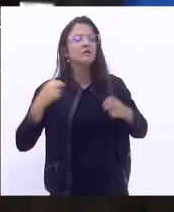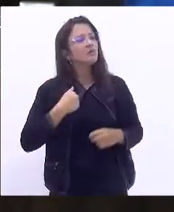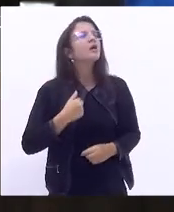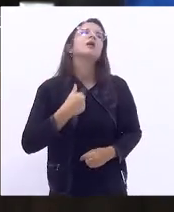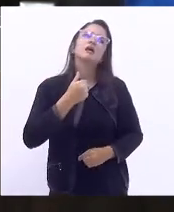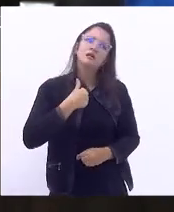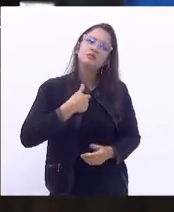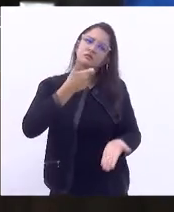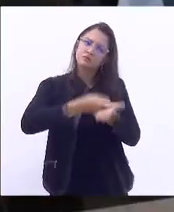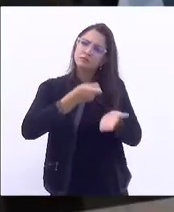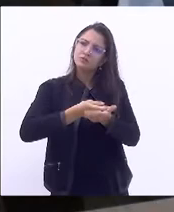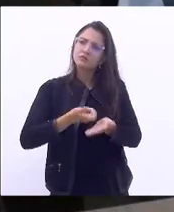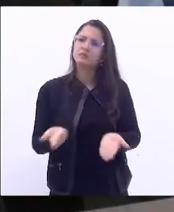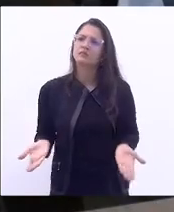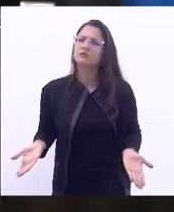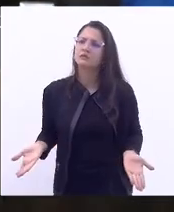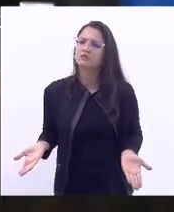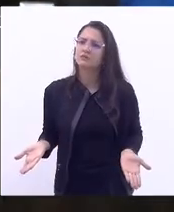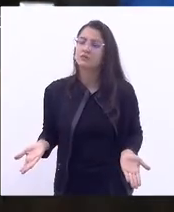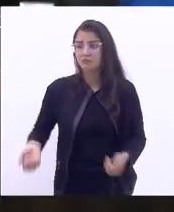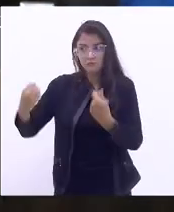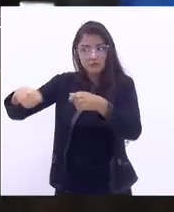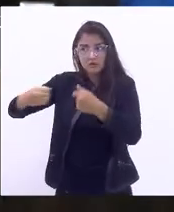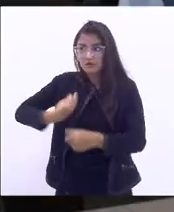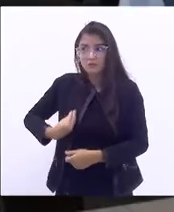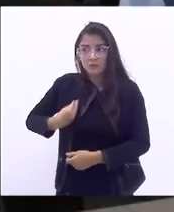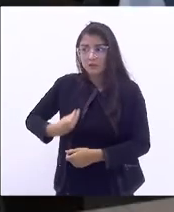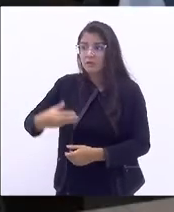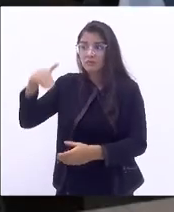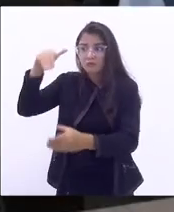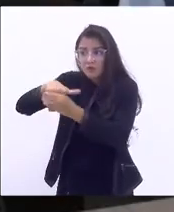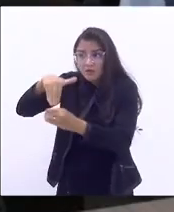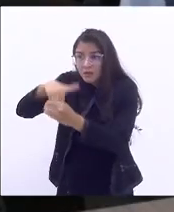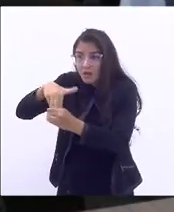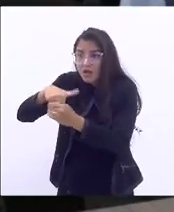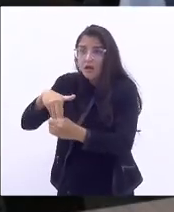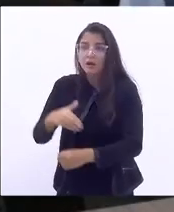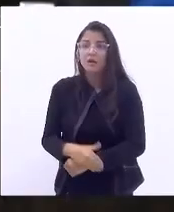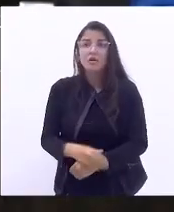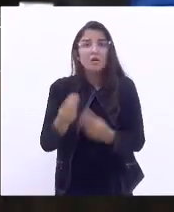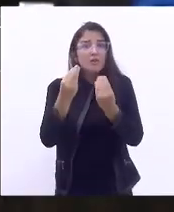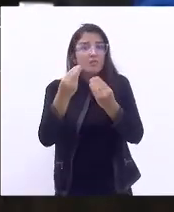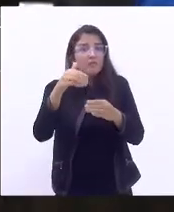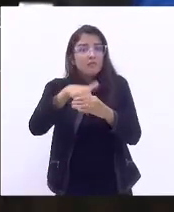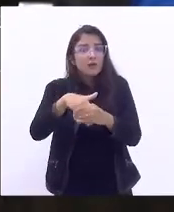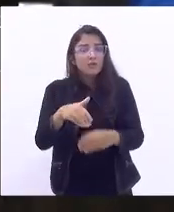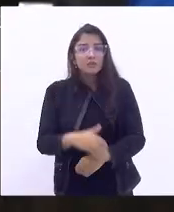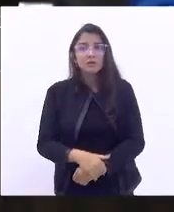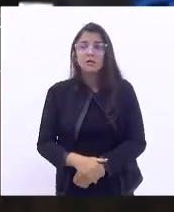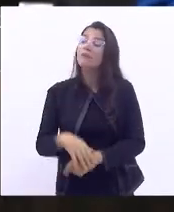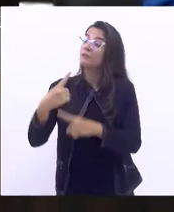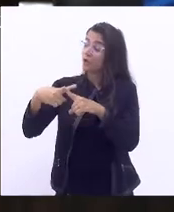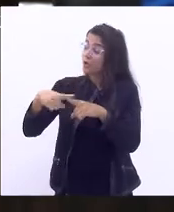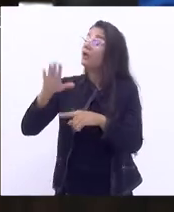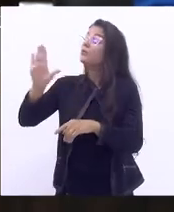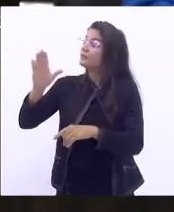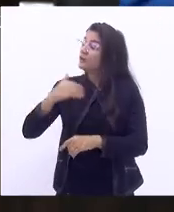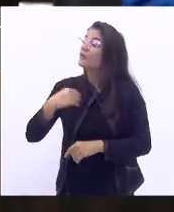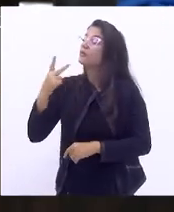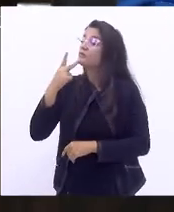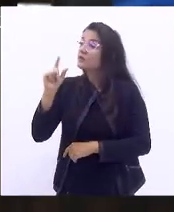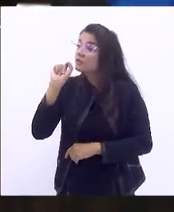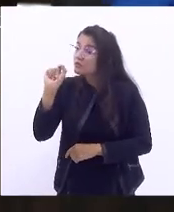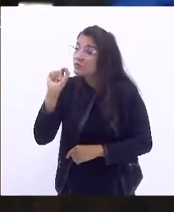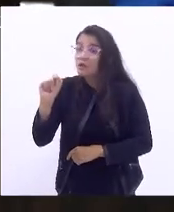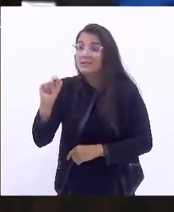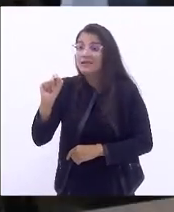cobrado, de verdade. Cobrado o quê? Para votar. Mas como votar, senhor presidente? Não, estamos nesse ambiente, porque eu estou defendendo agora que esse ambiente